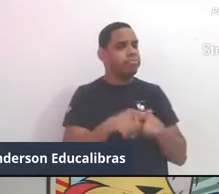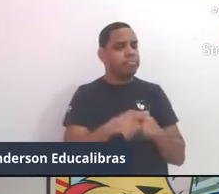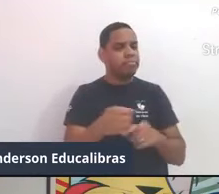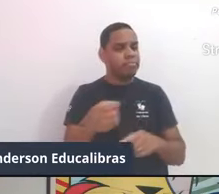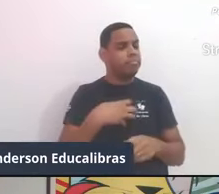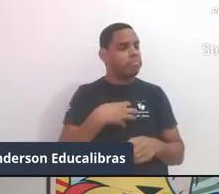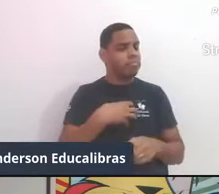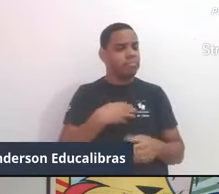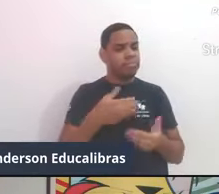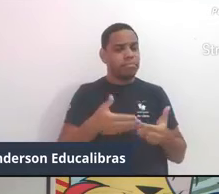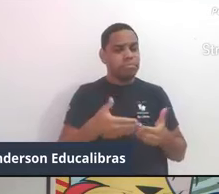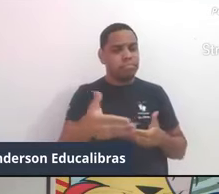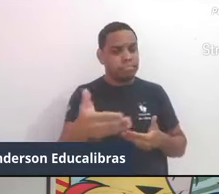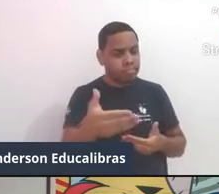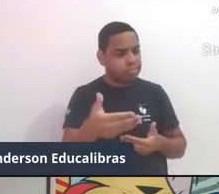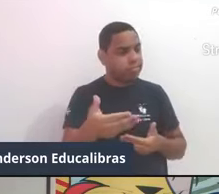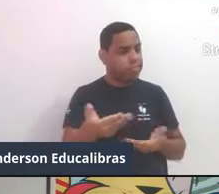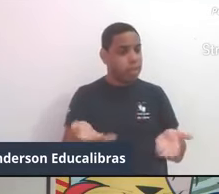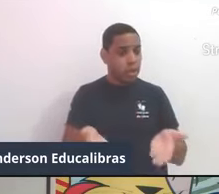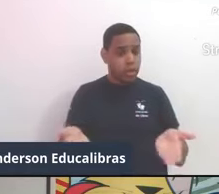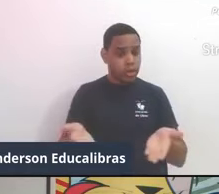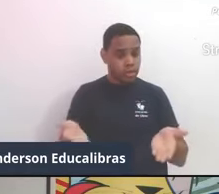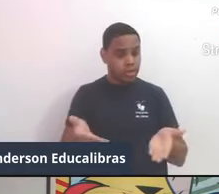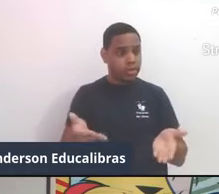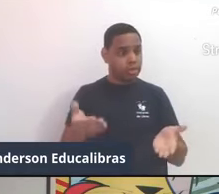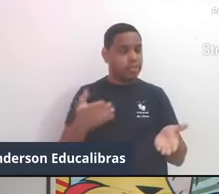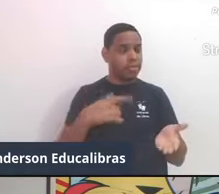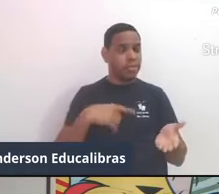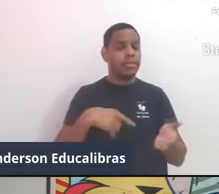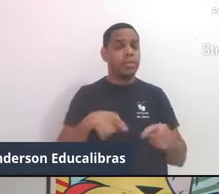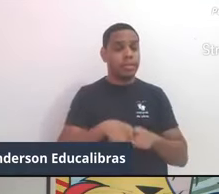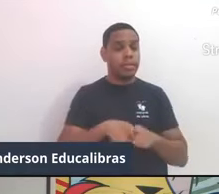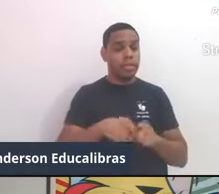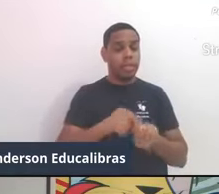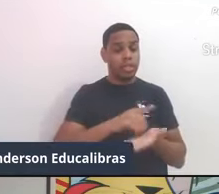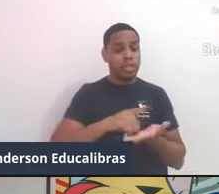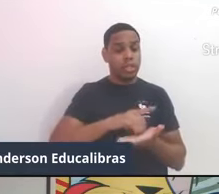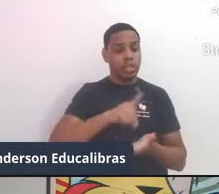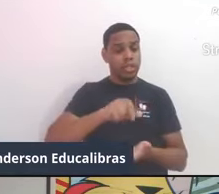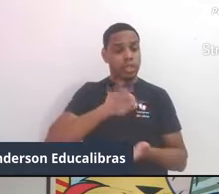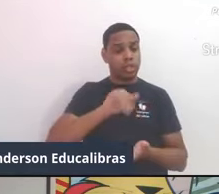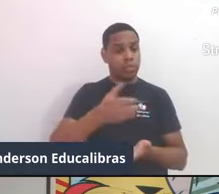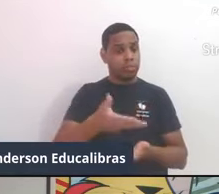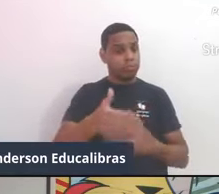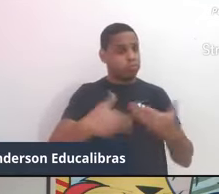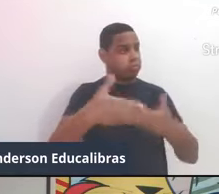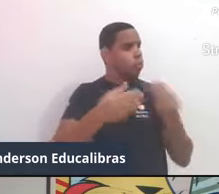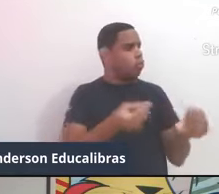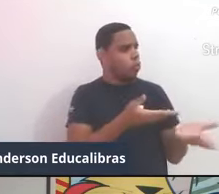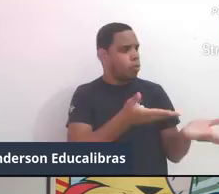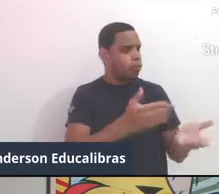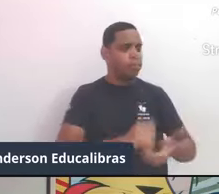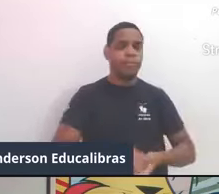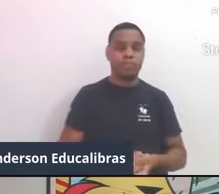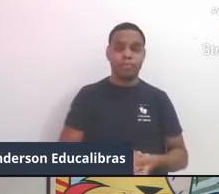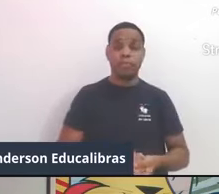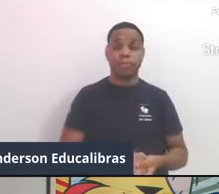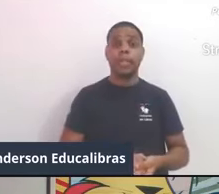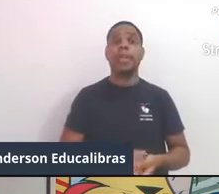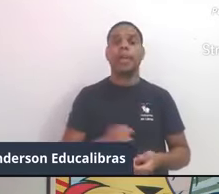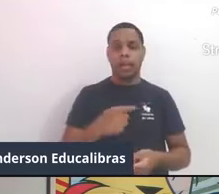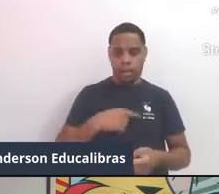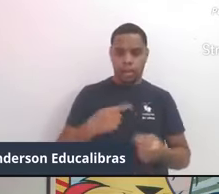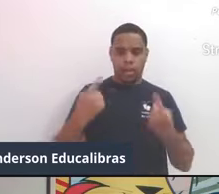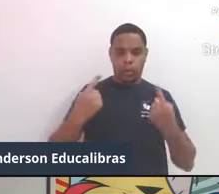né, nesse cenário de aceleração digital? Esse é um extraordinário desafio, né,